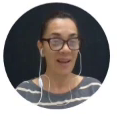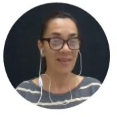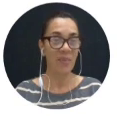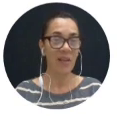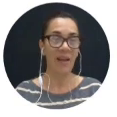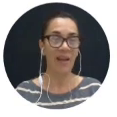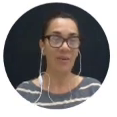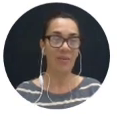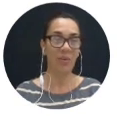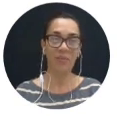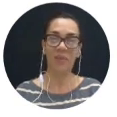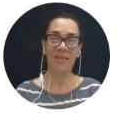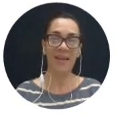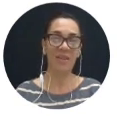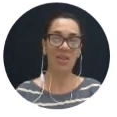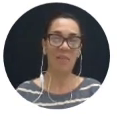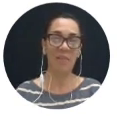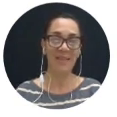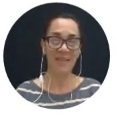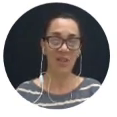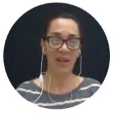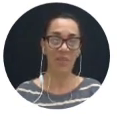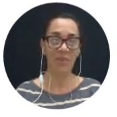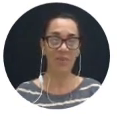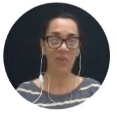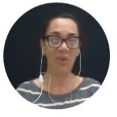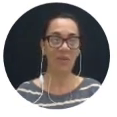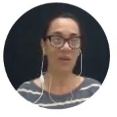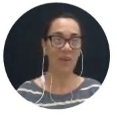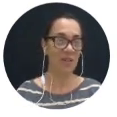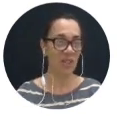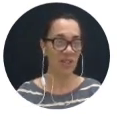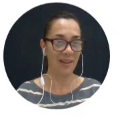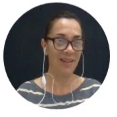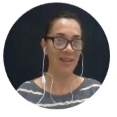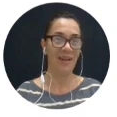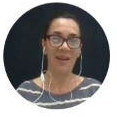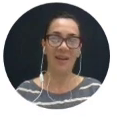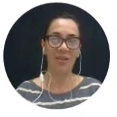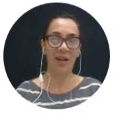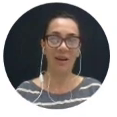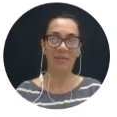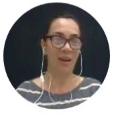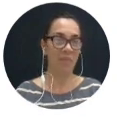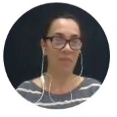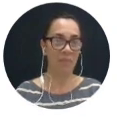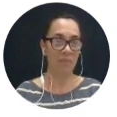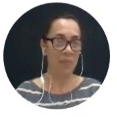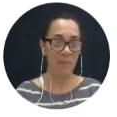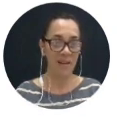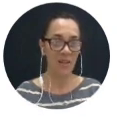não me conhecem porque eu estou nessa rede já há bastante tempo. Sou professora bem antiga aqui, já